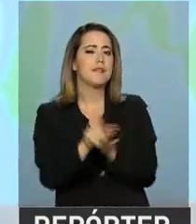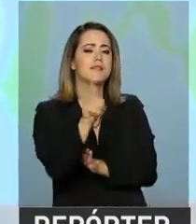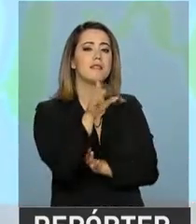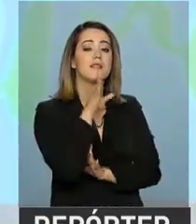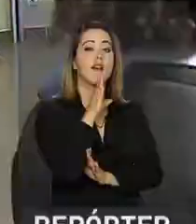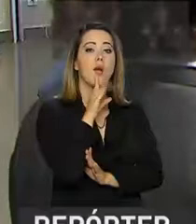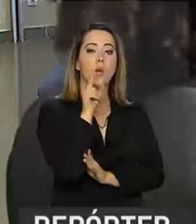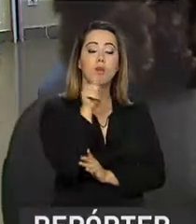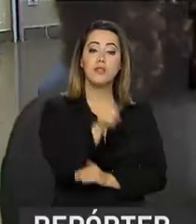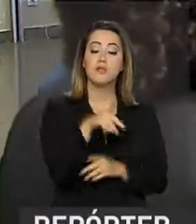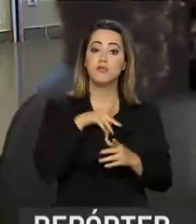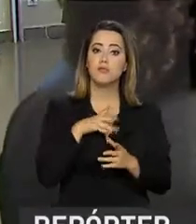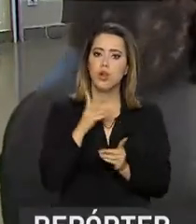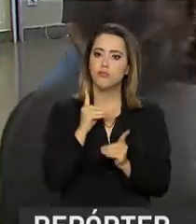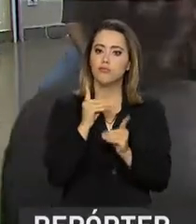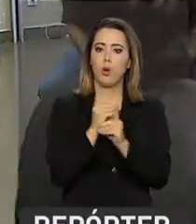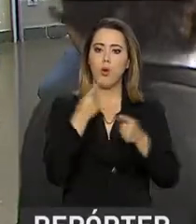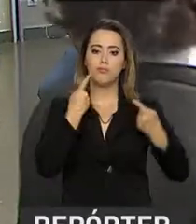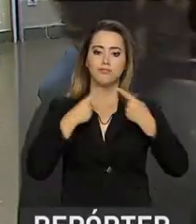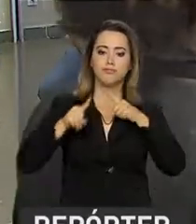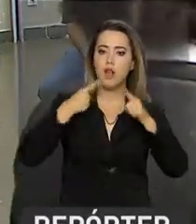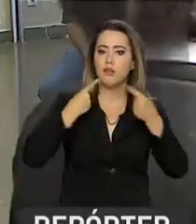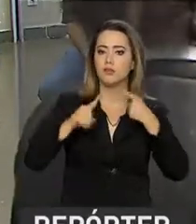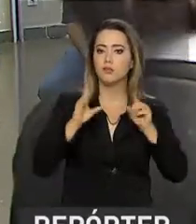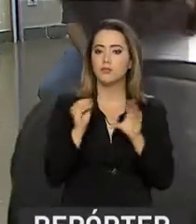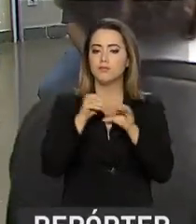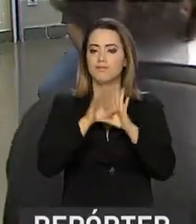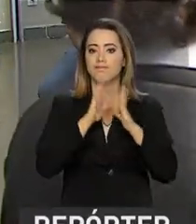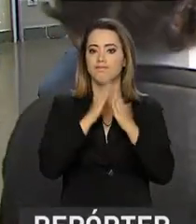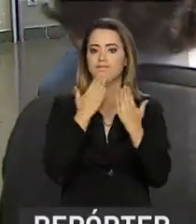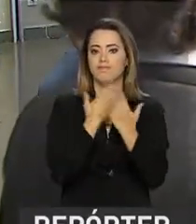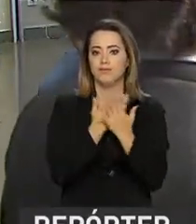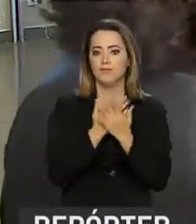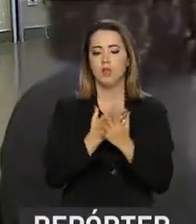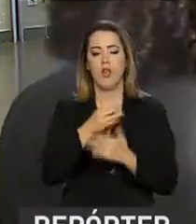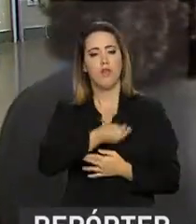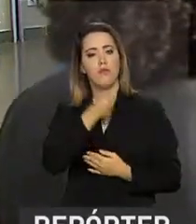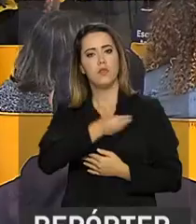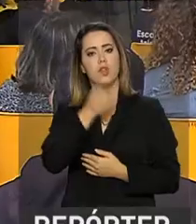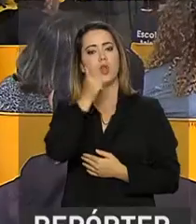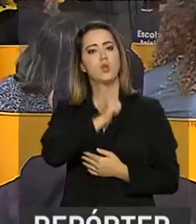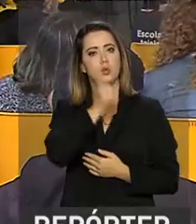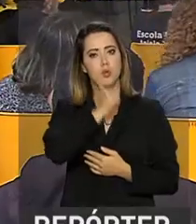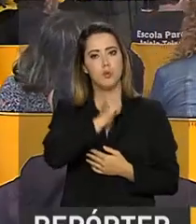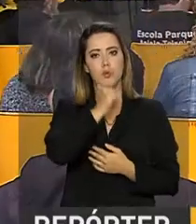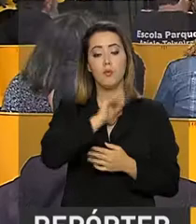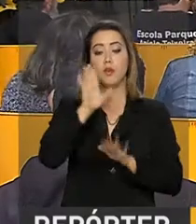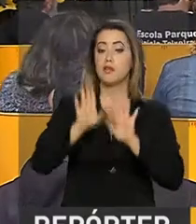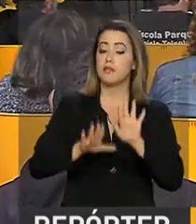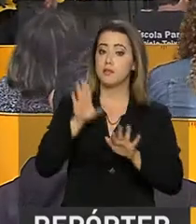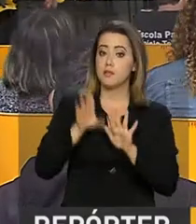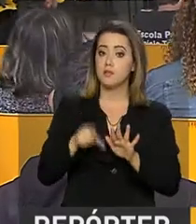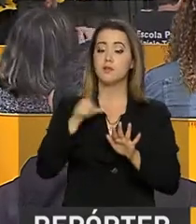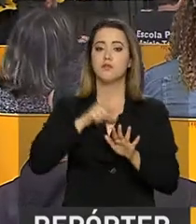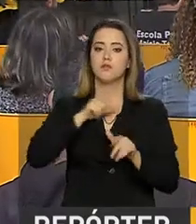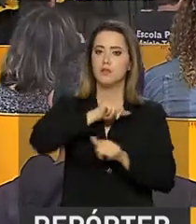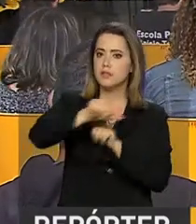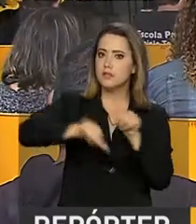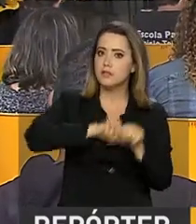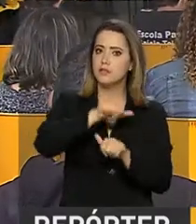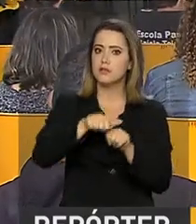conhecer e discutir em sala de aula a vida de mulheres que de alguma forma se